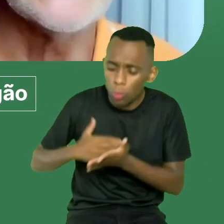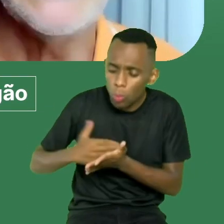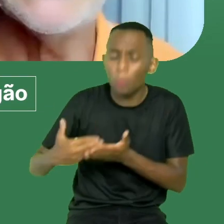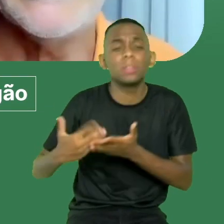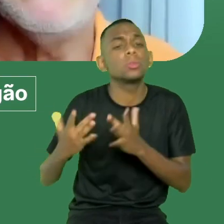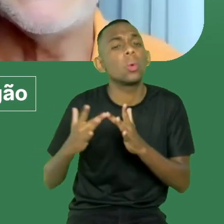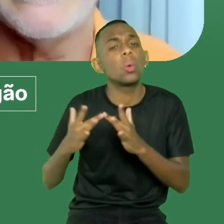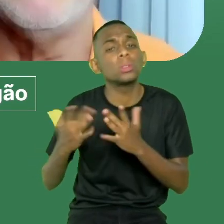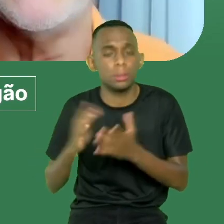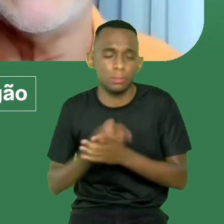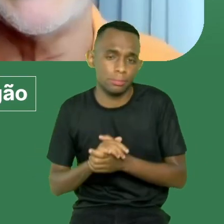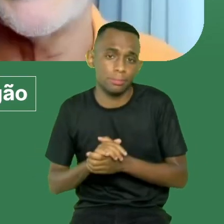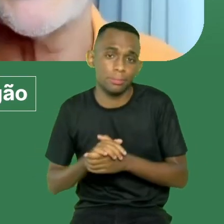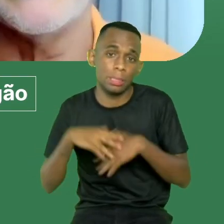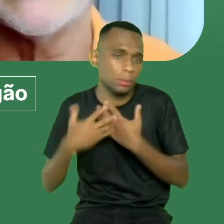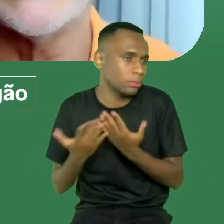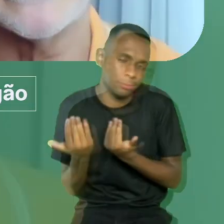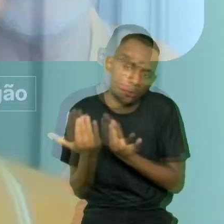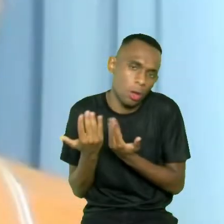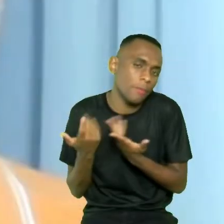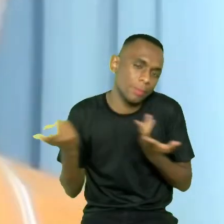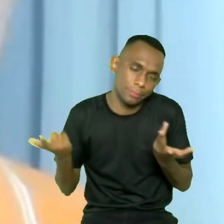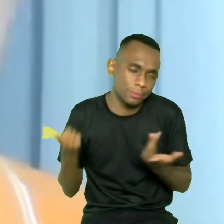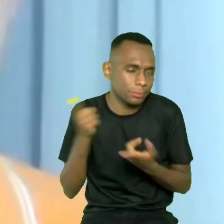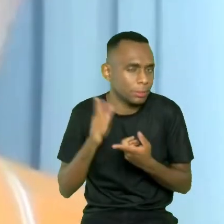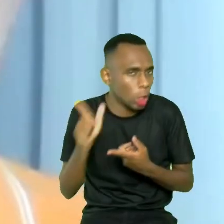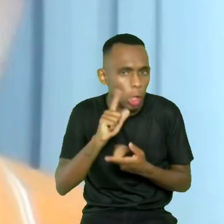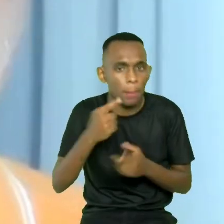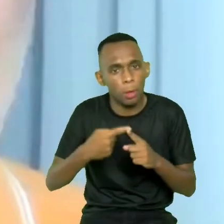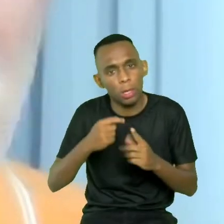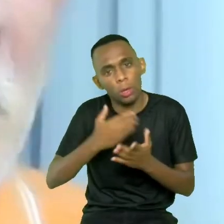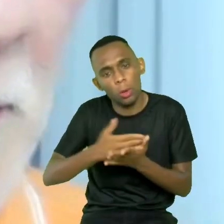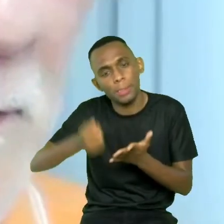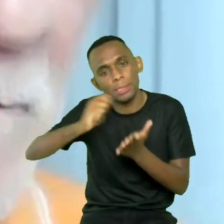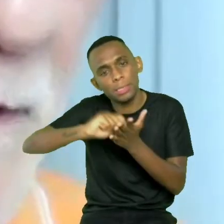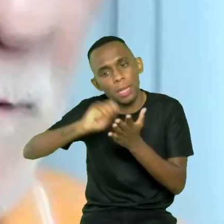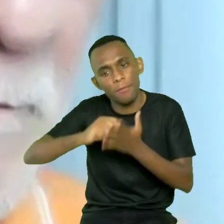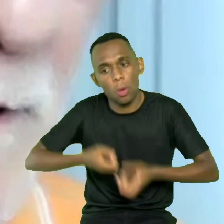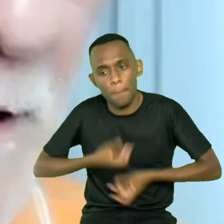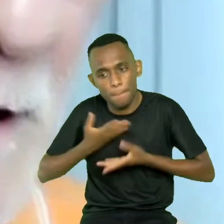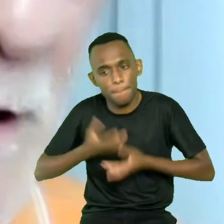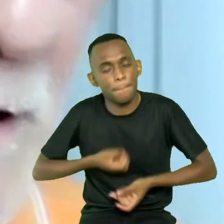A adolescência é inevitável, né? A gente começa a escrever aqueles poemas